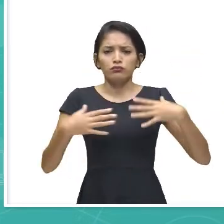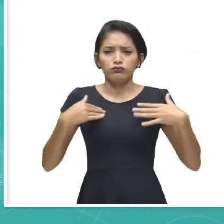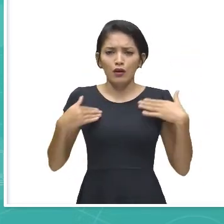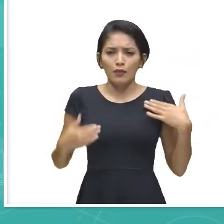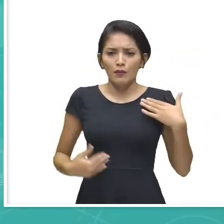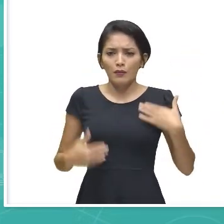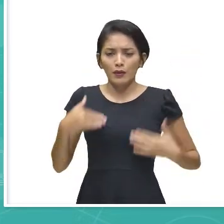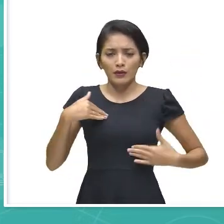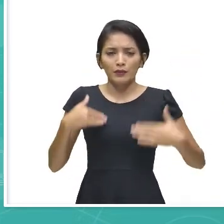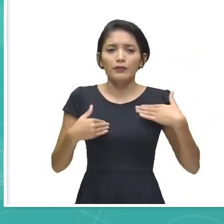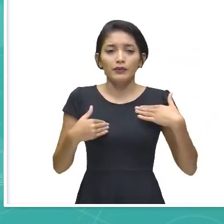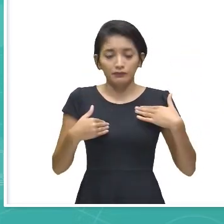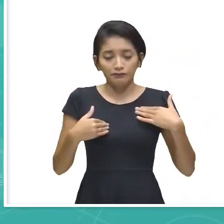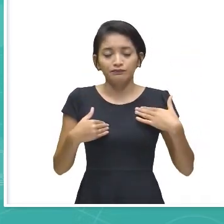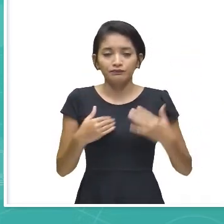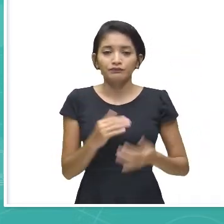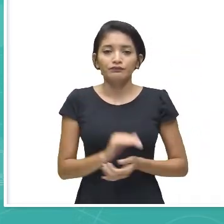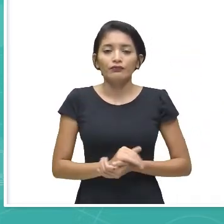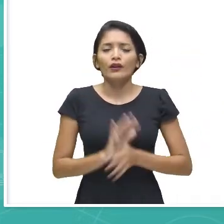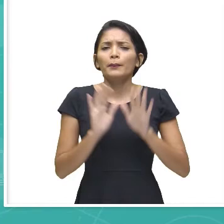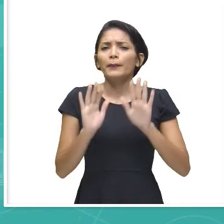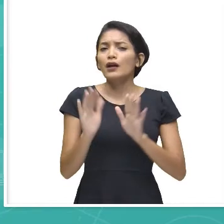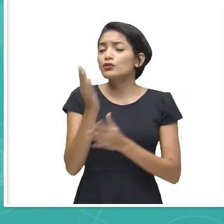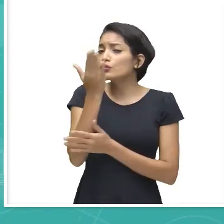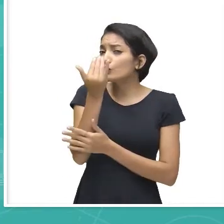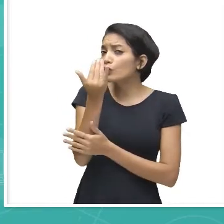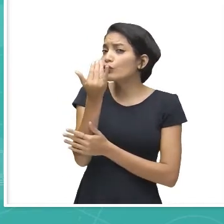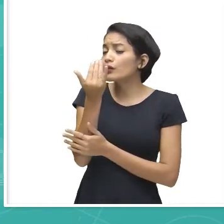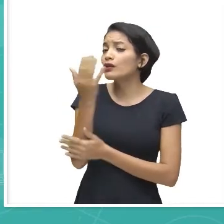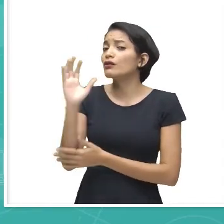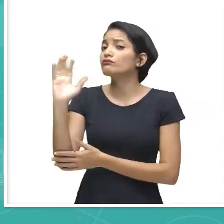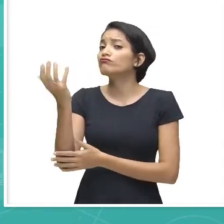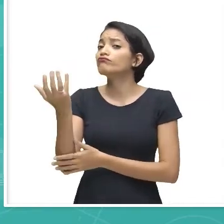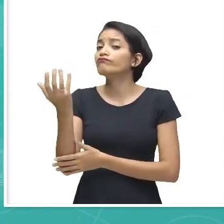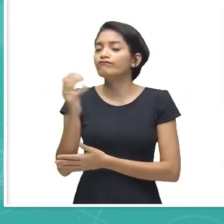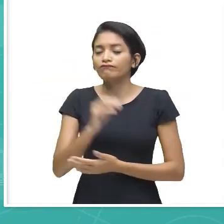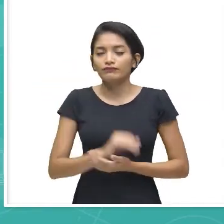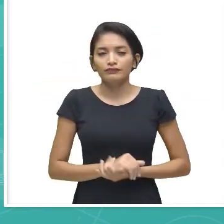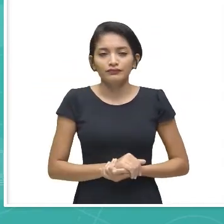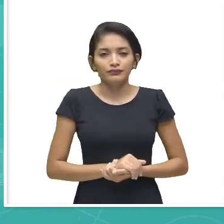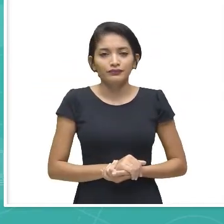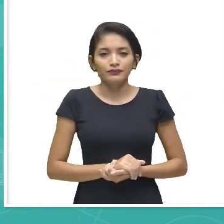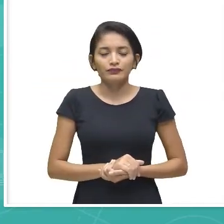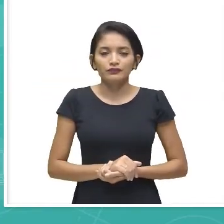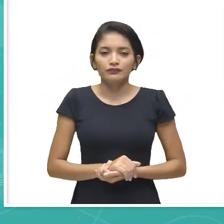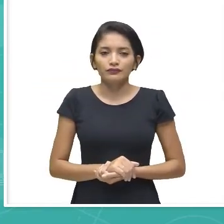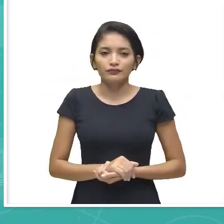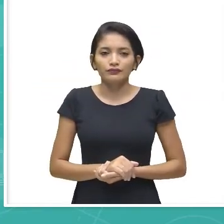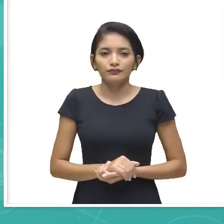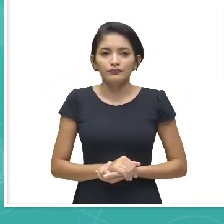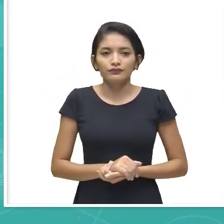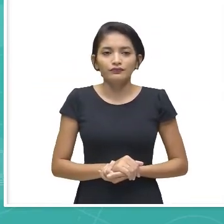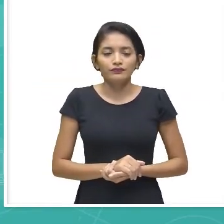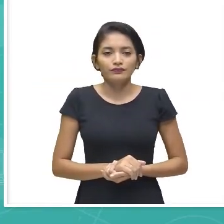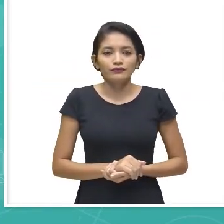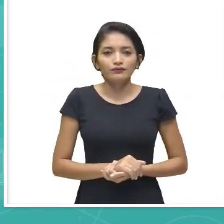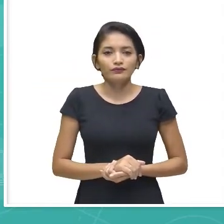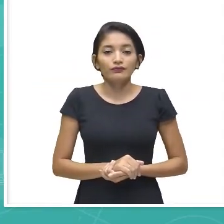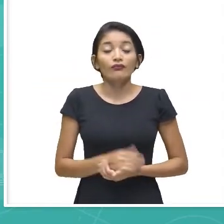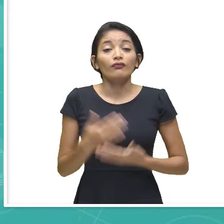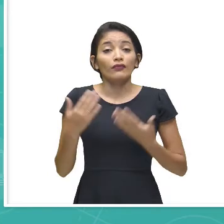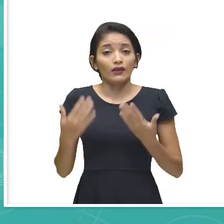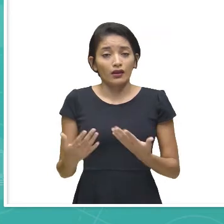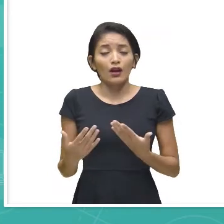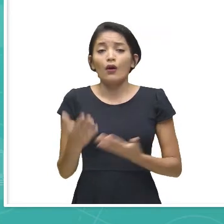no abdômen, tá? E a alimentação deles, como deve ser? Vem dar uma olhada aqui. Então aqui, para eles é